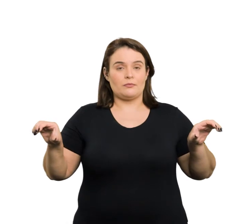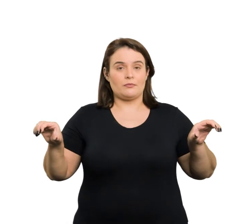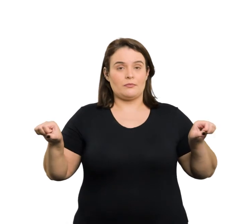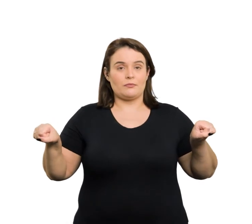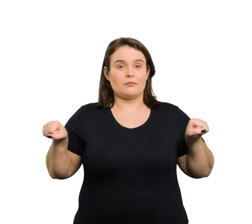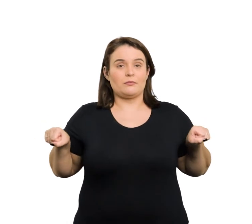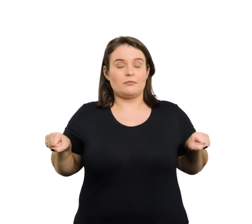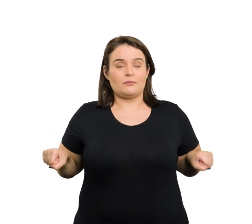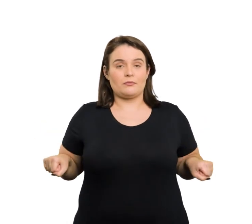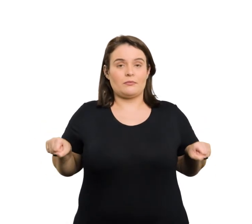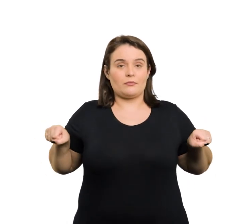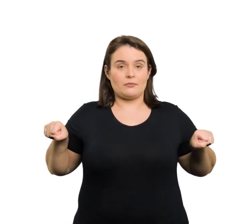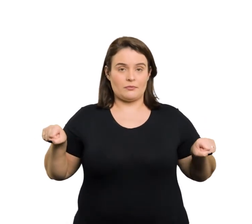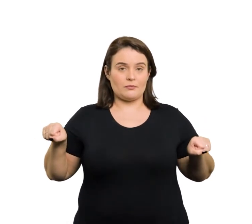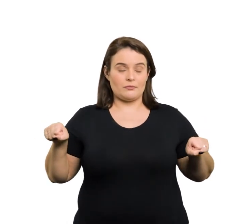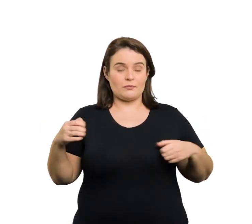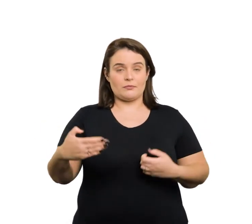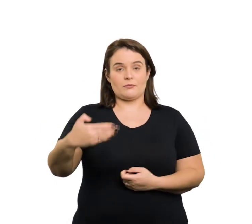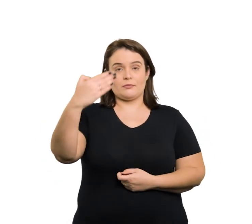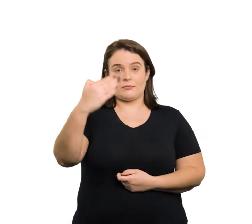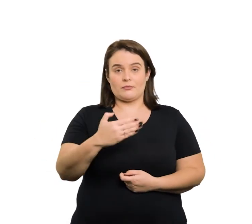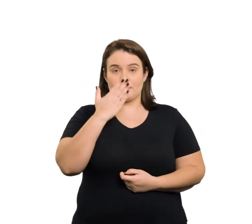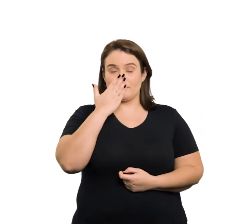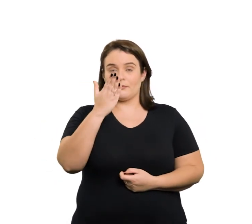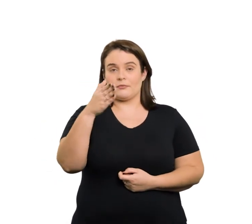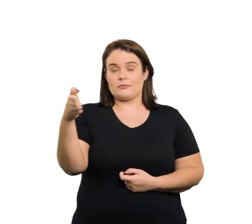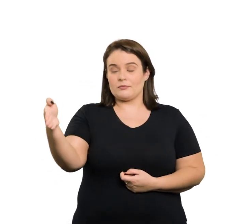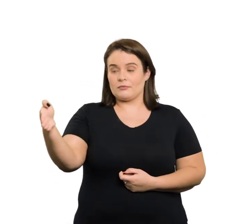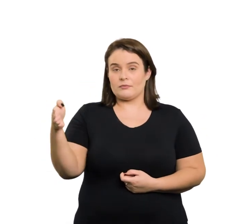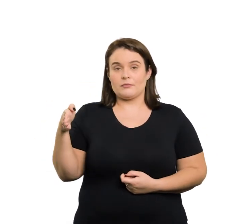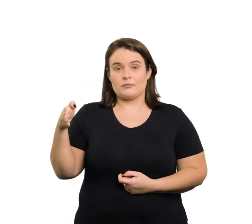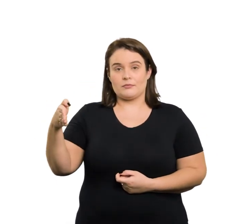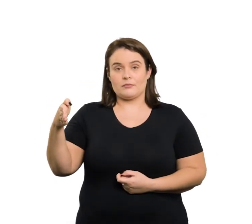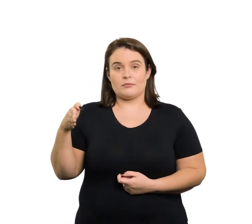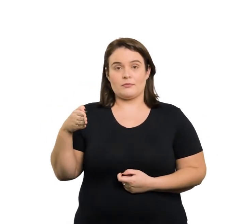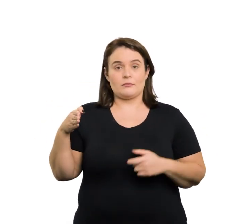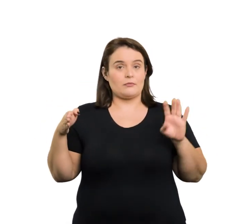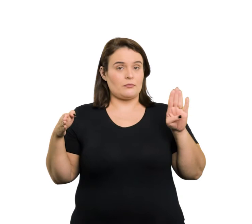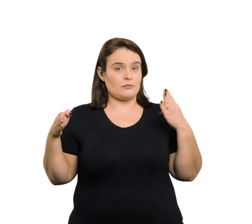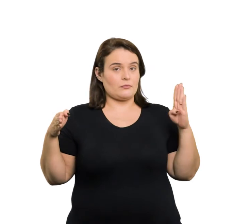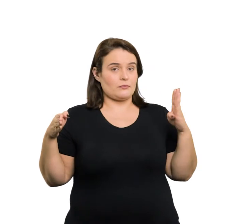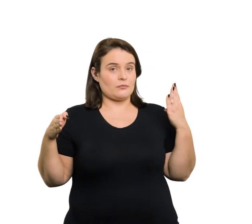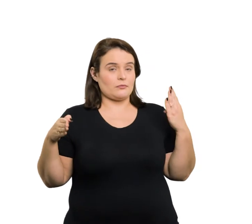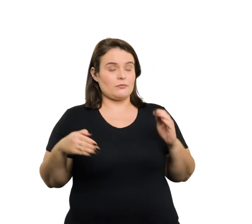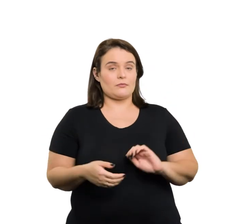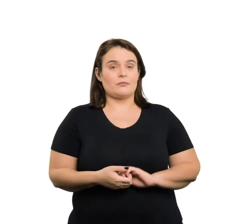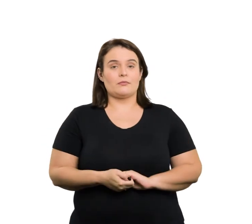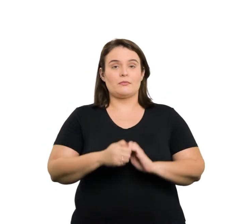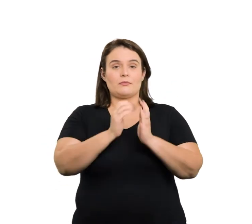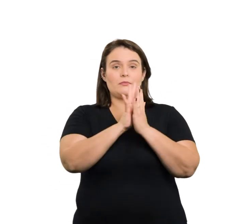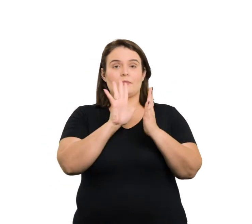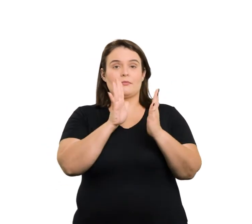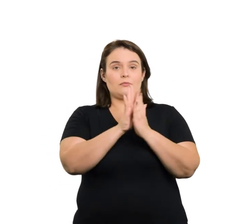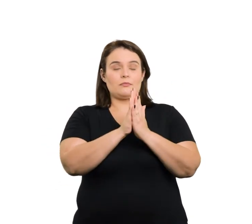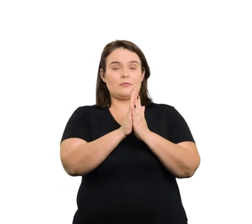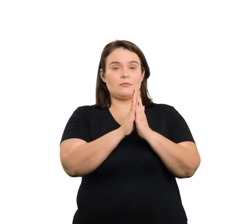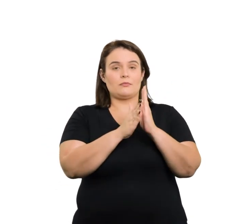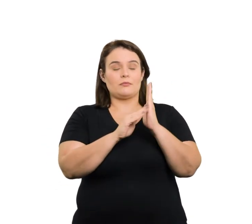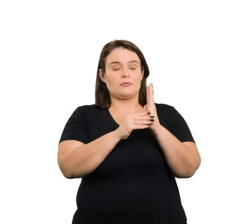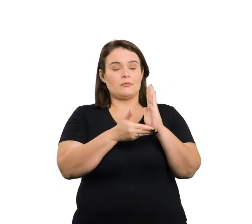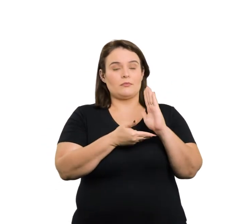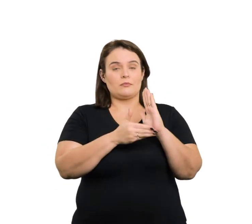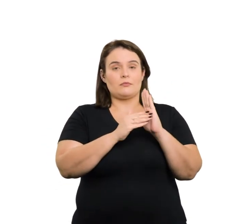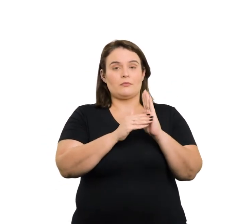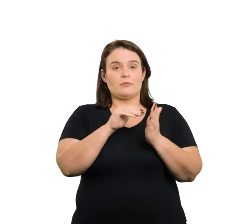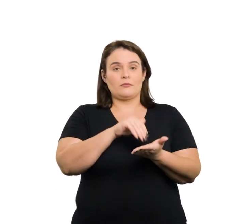de apoio horizontais, na parede frontal e na parede lateral oposta à porta. Espelhos com